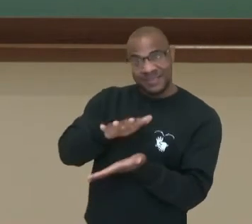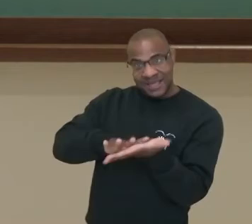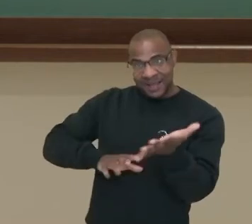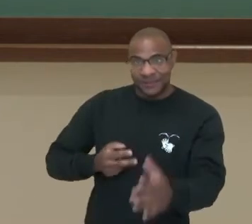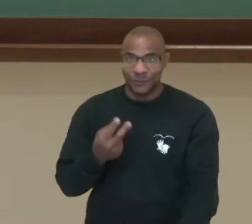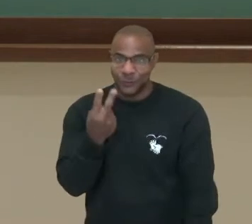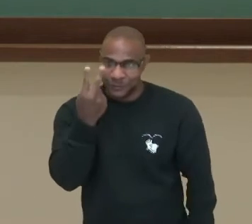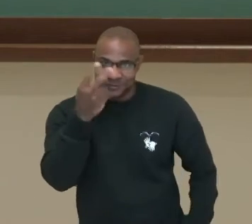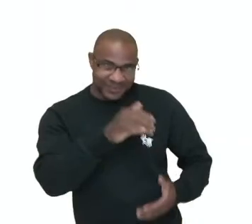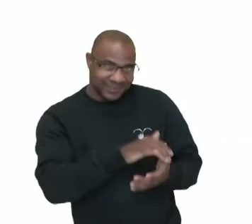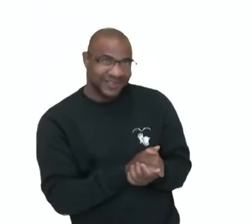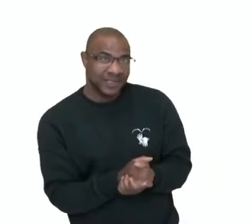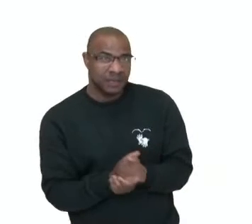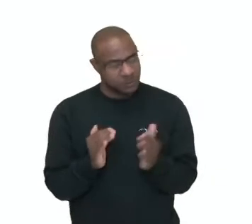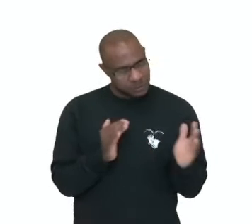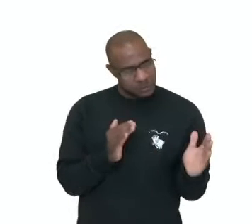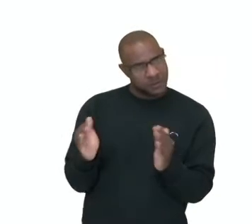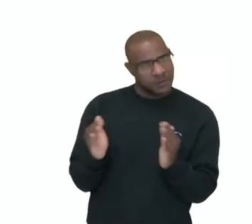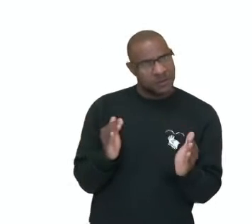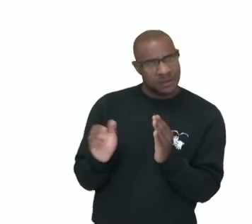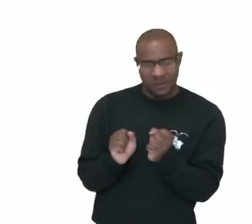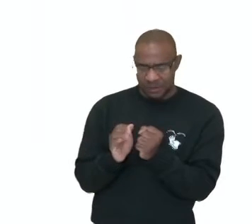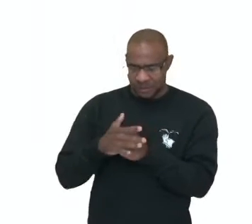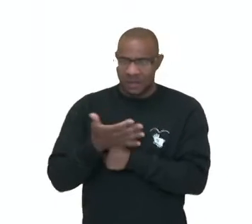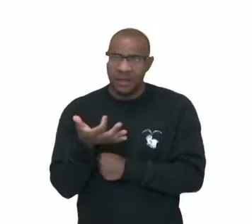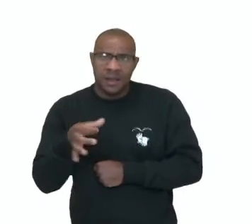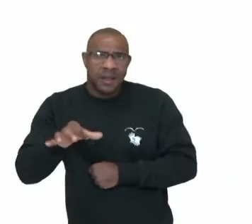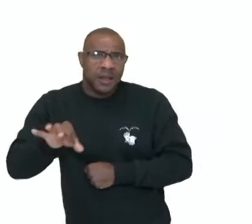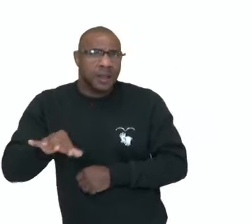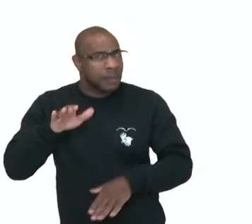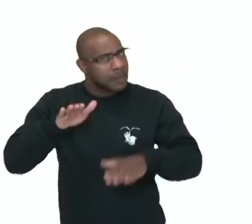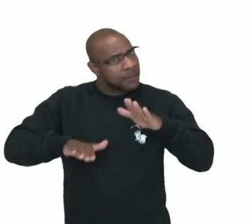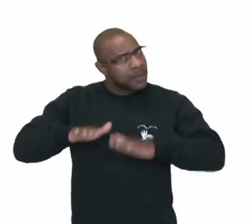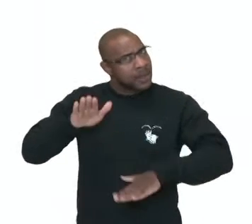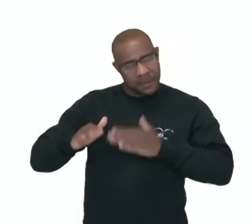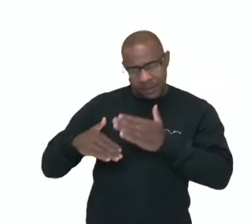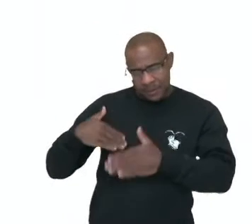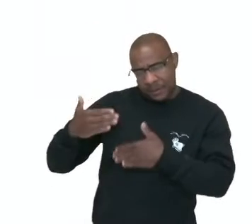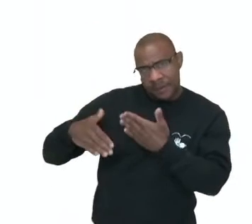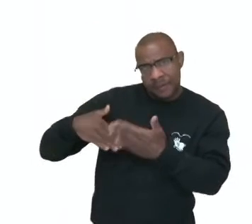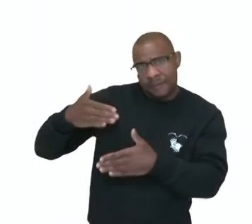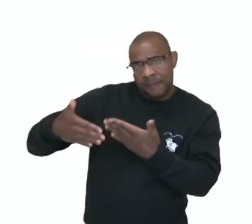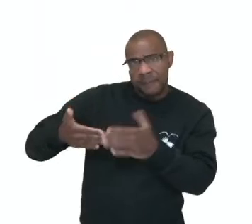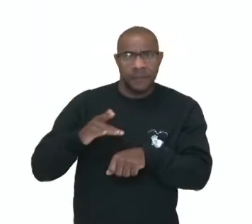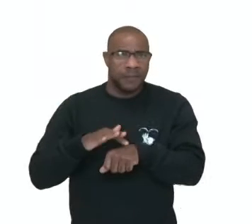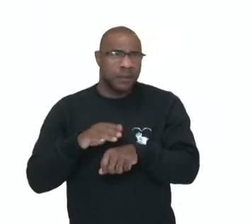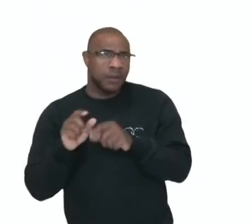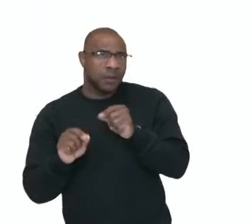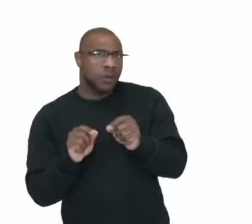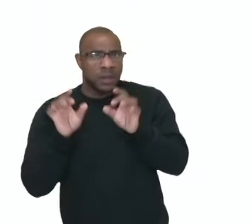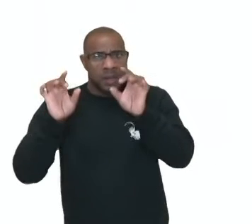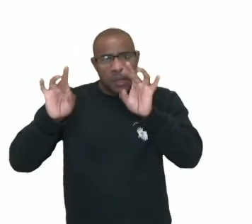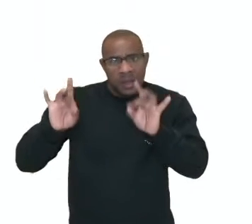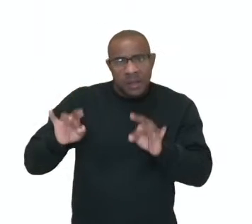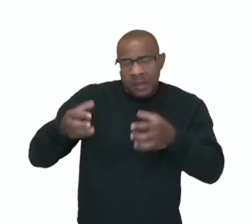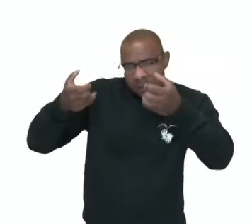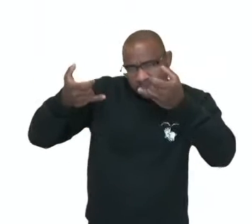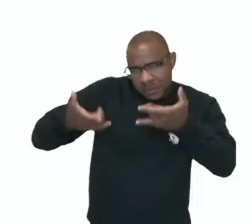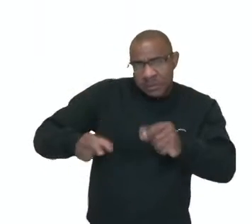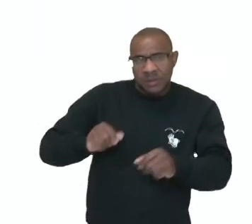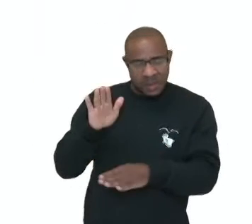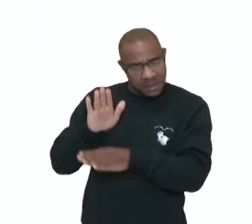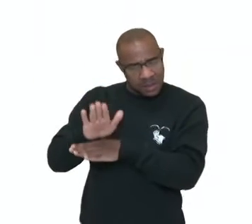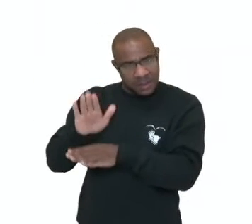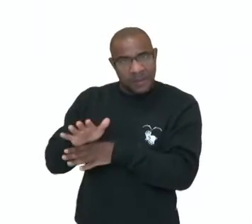atividade 2. Durante a pandemia da Covid-19, dependendo da evolução do doente, os especialistas recorrem ao auxílio